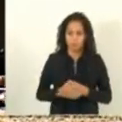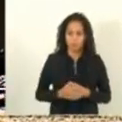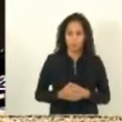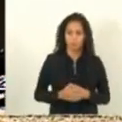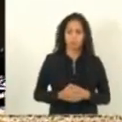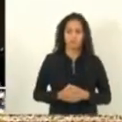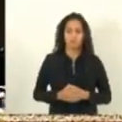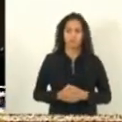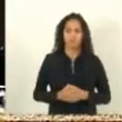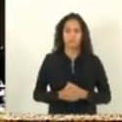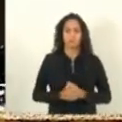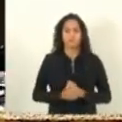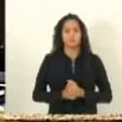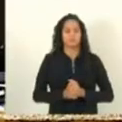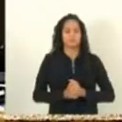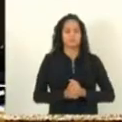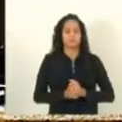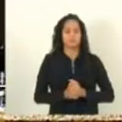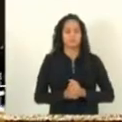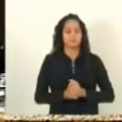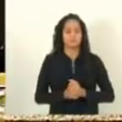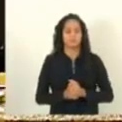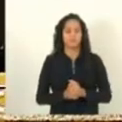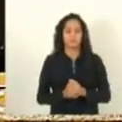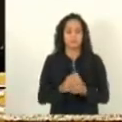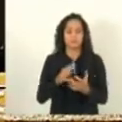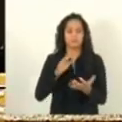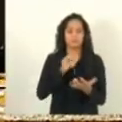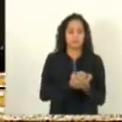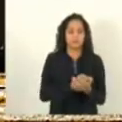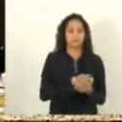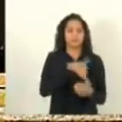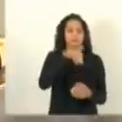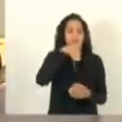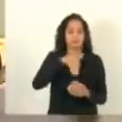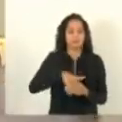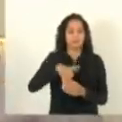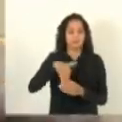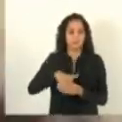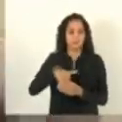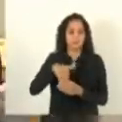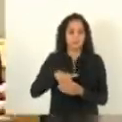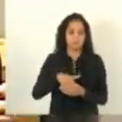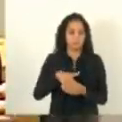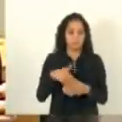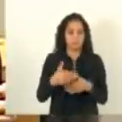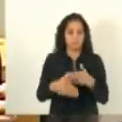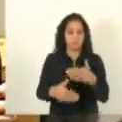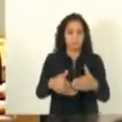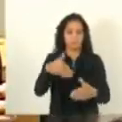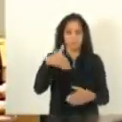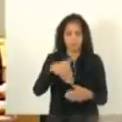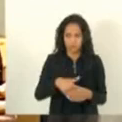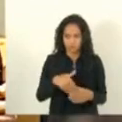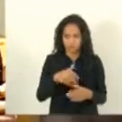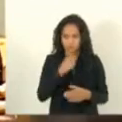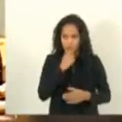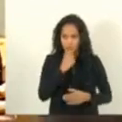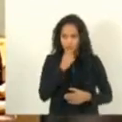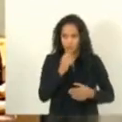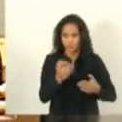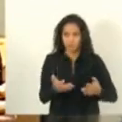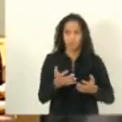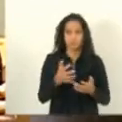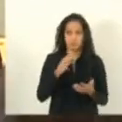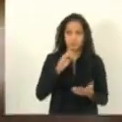registrar seus votos, por gentileza. Ok, vamos registrar os votos, senhor presidente. Enquanto estamos em processo de votação, eu também gostaria